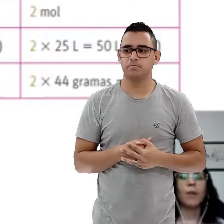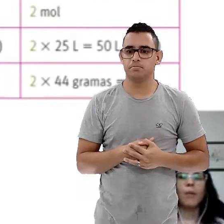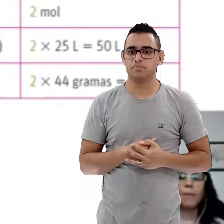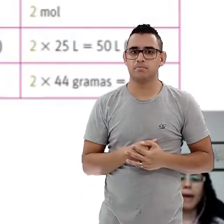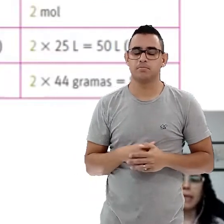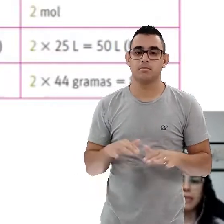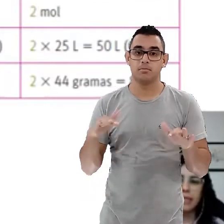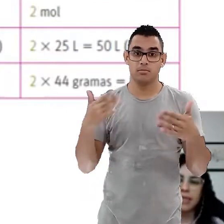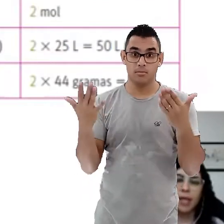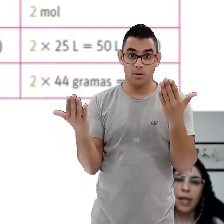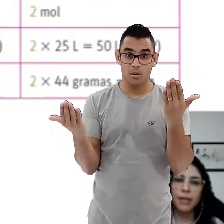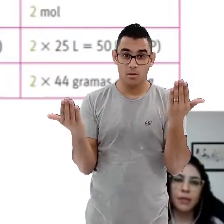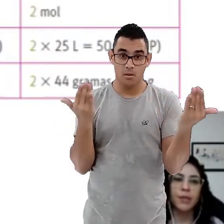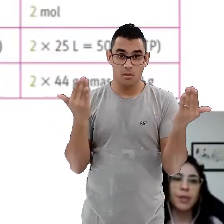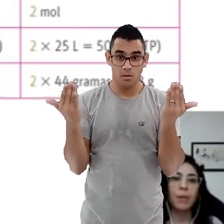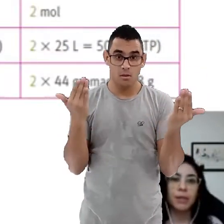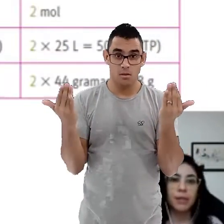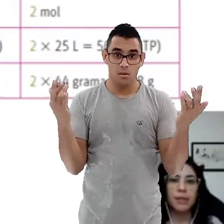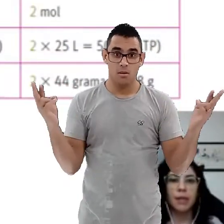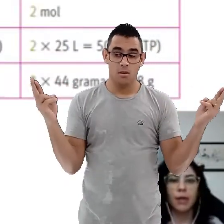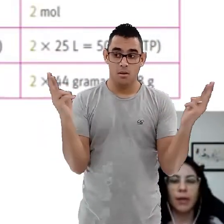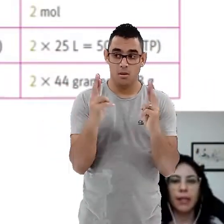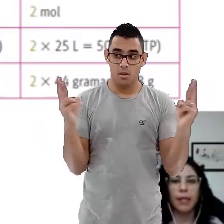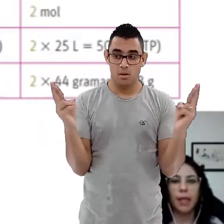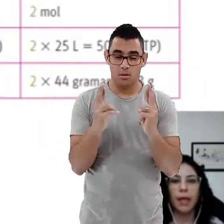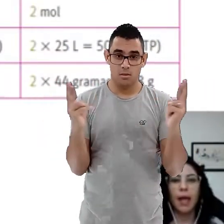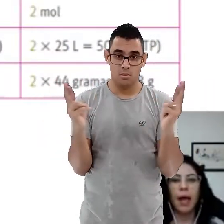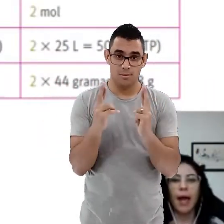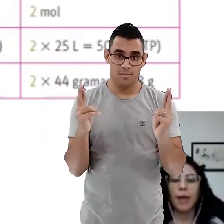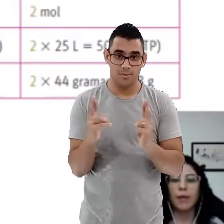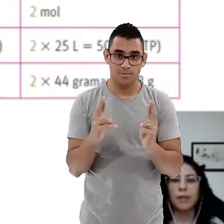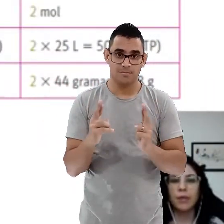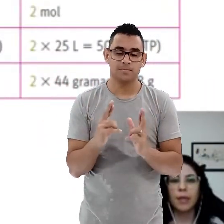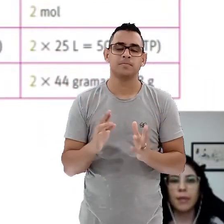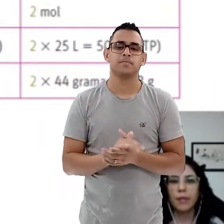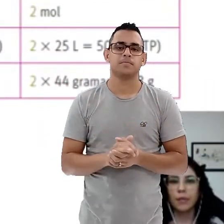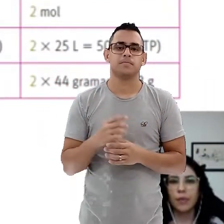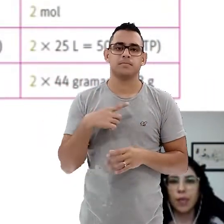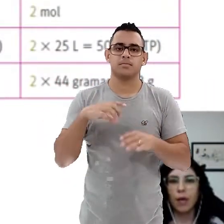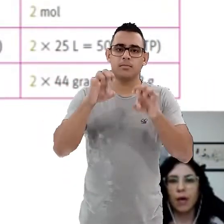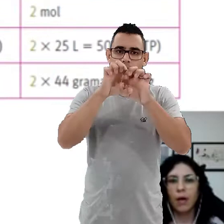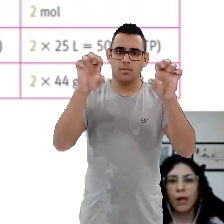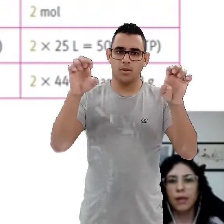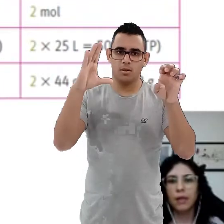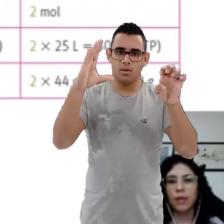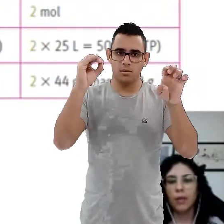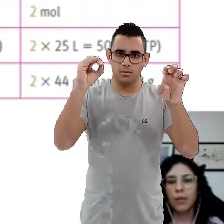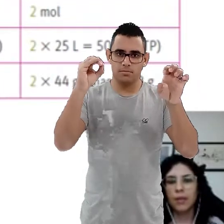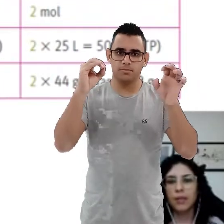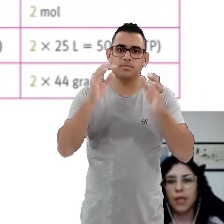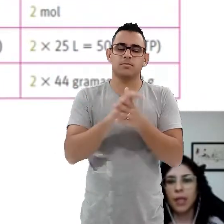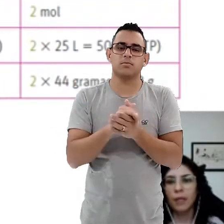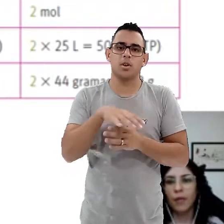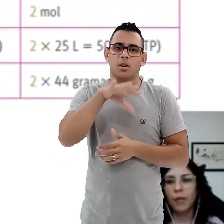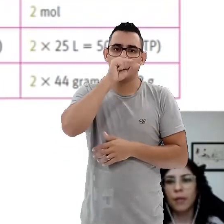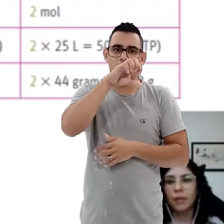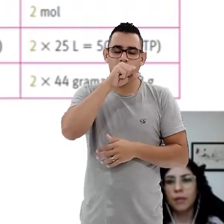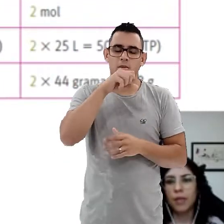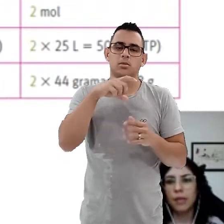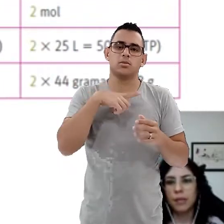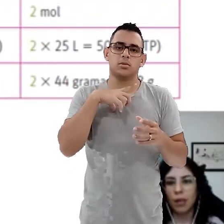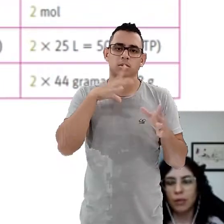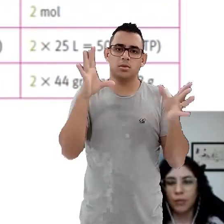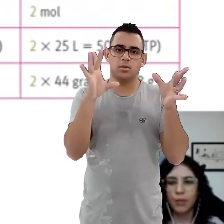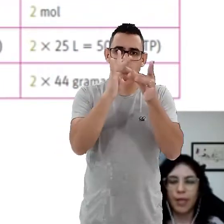Então, ó, com base nessas relações, a gente pode dizer, ó, aqui tem a equação química do CO, né, do oxigênio